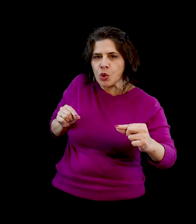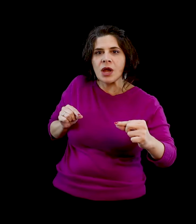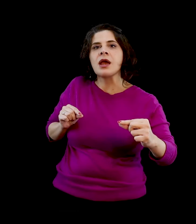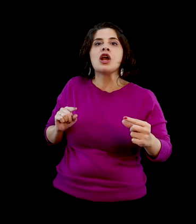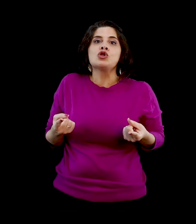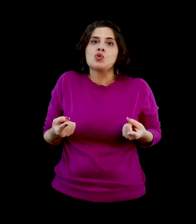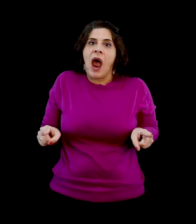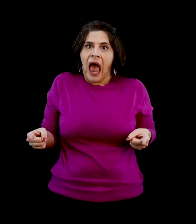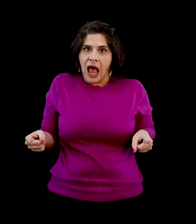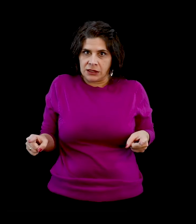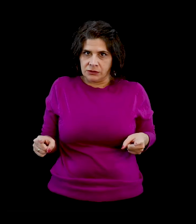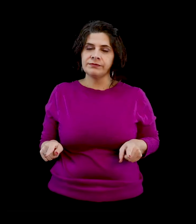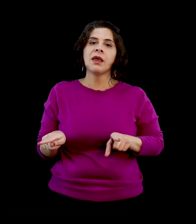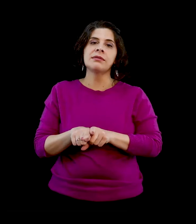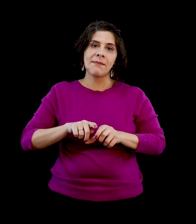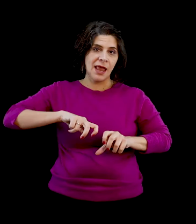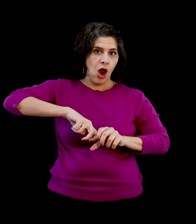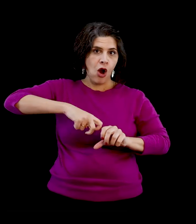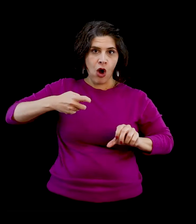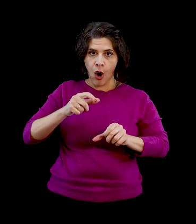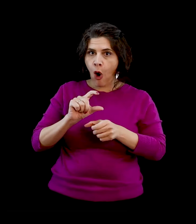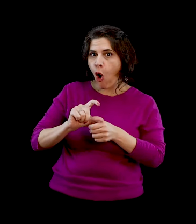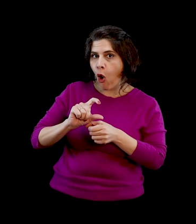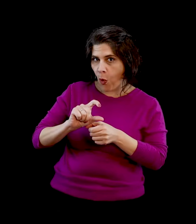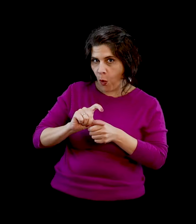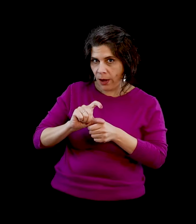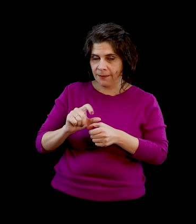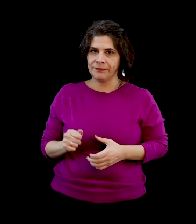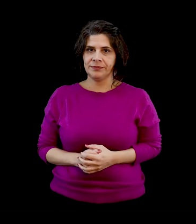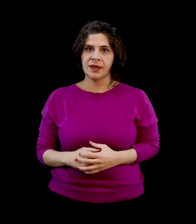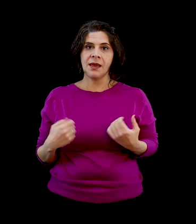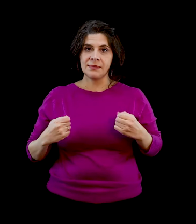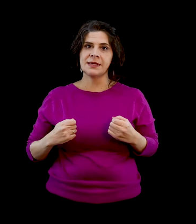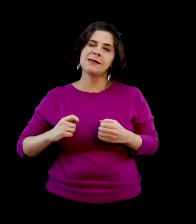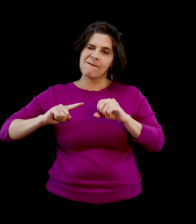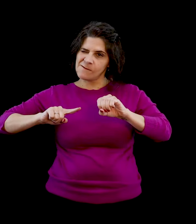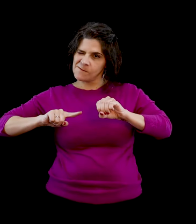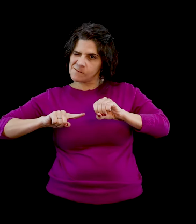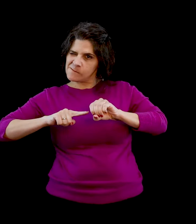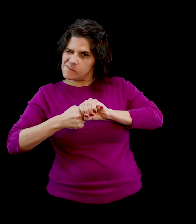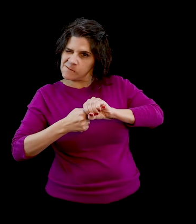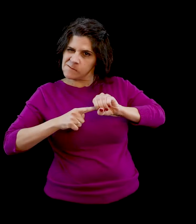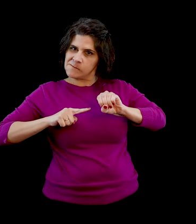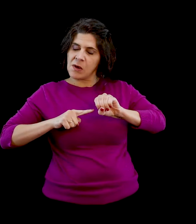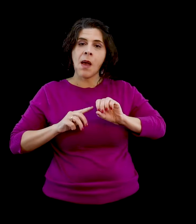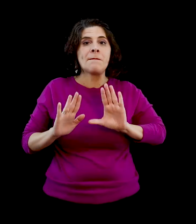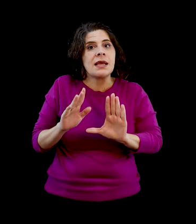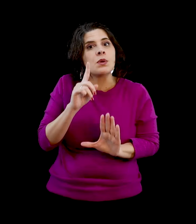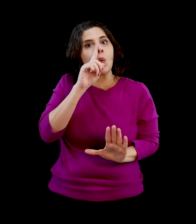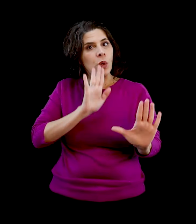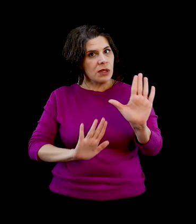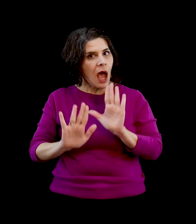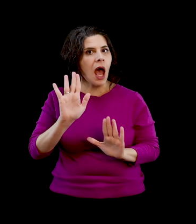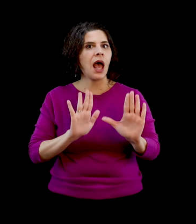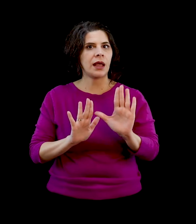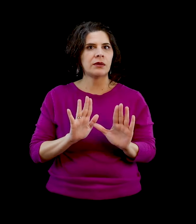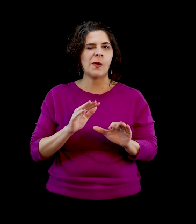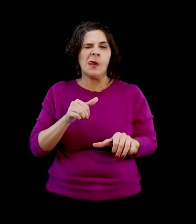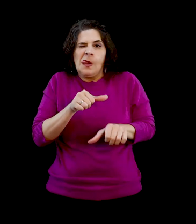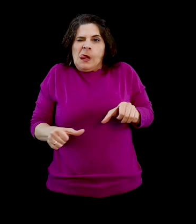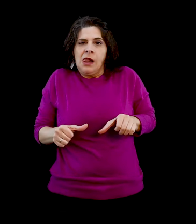e uma rolha. A gente tem que espetar o nosso palito de churrasco na rolha. Façam isso com muito